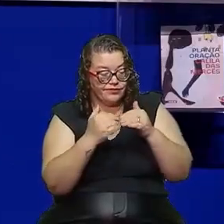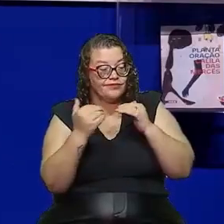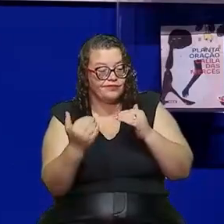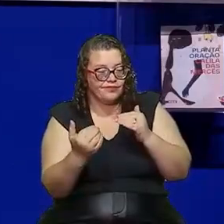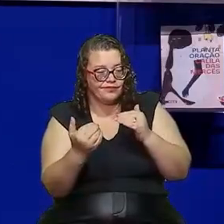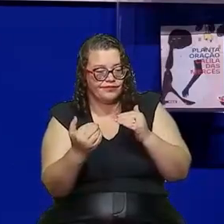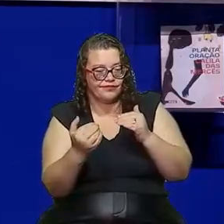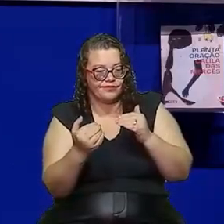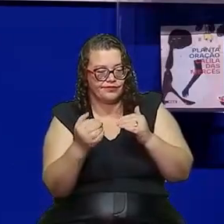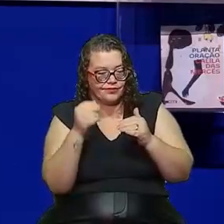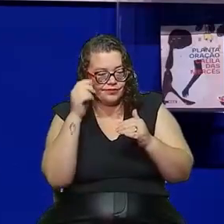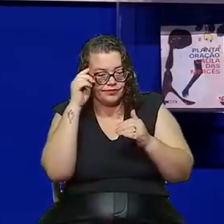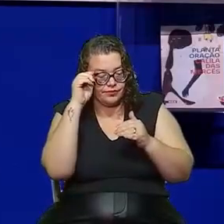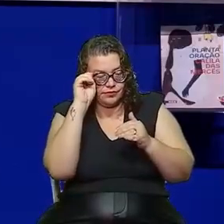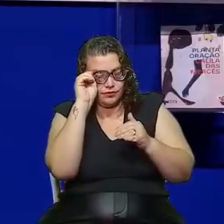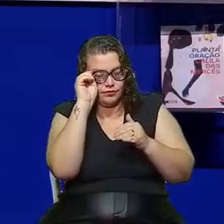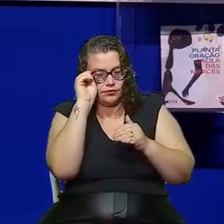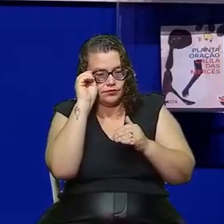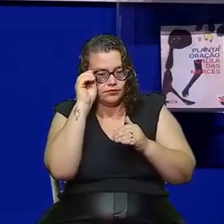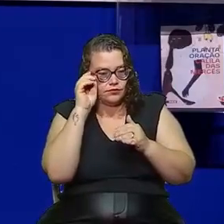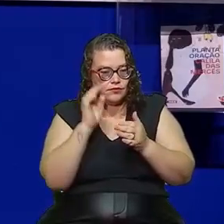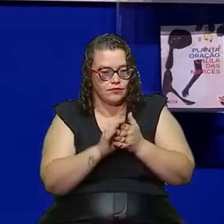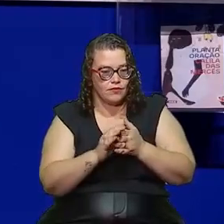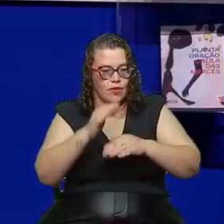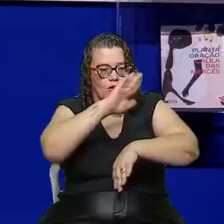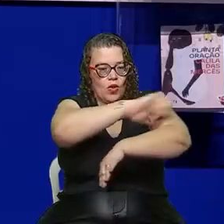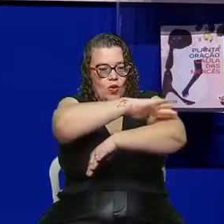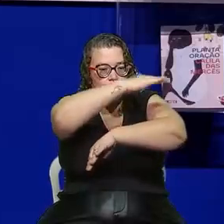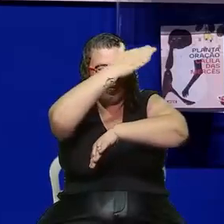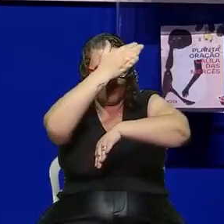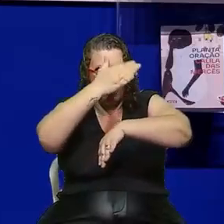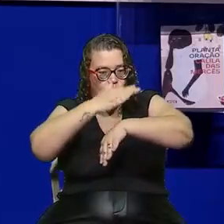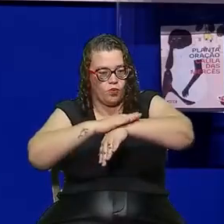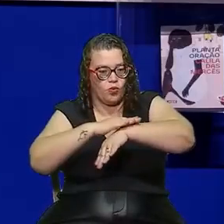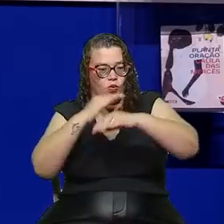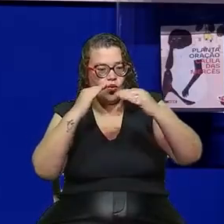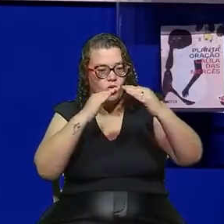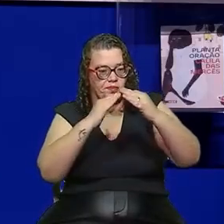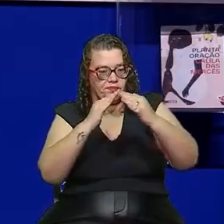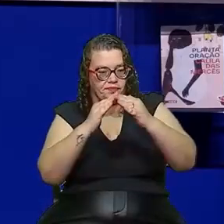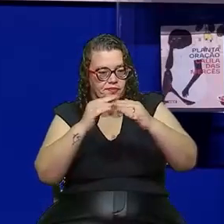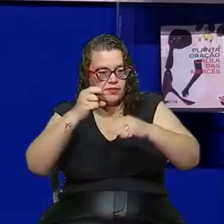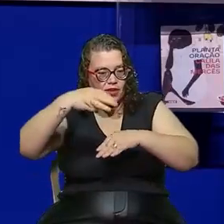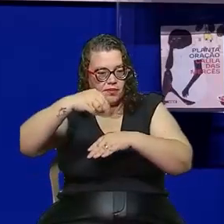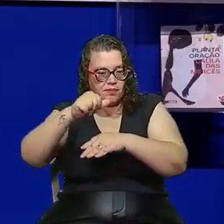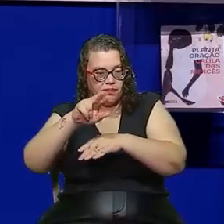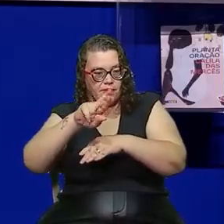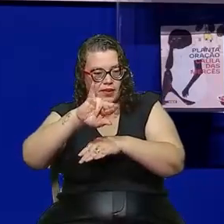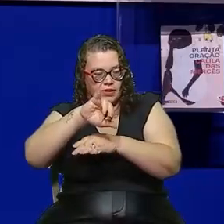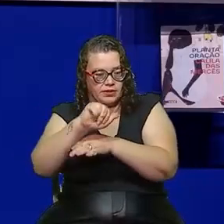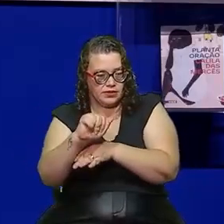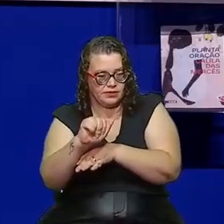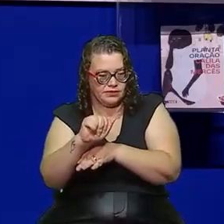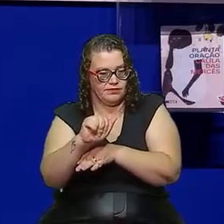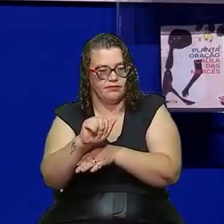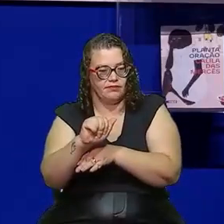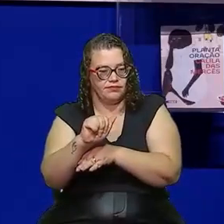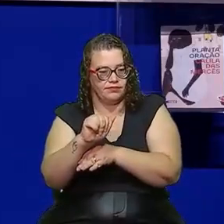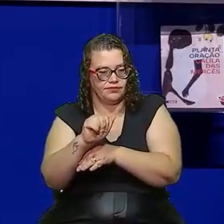favela, né? No Morro da Maria Degolada, onde eu morei até meus 6 anos de idade,